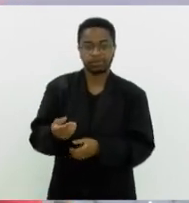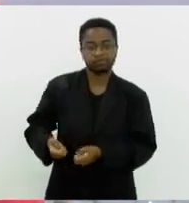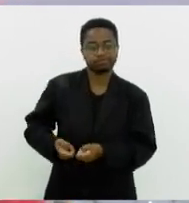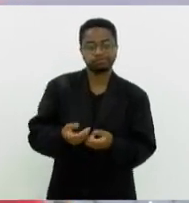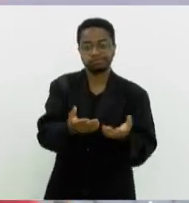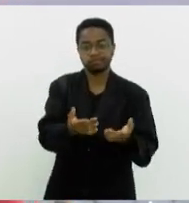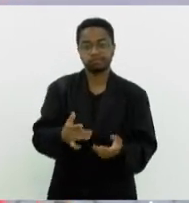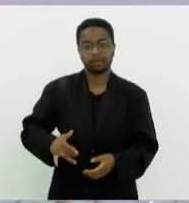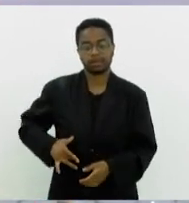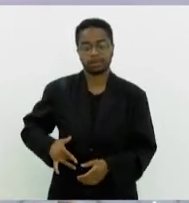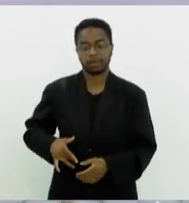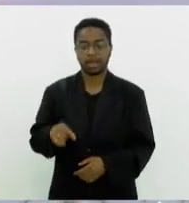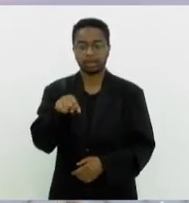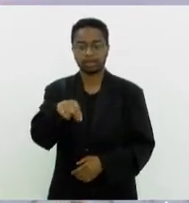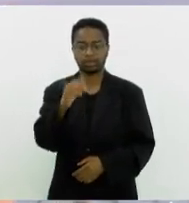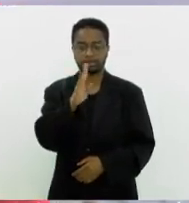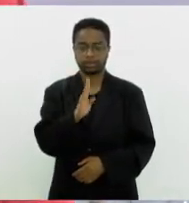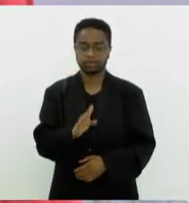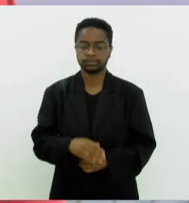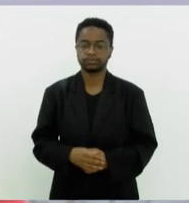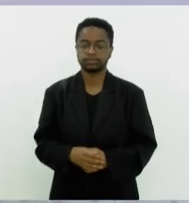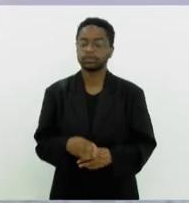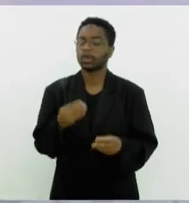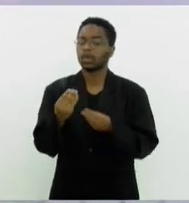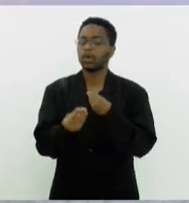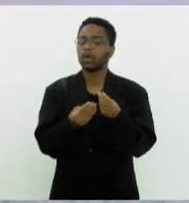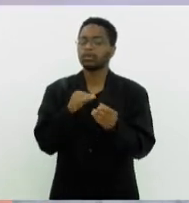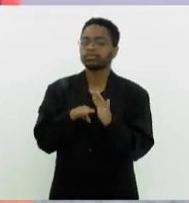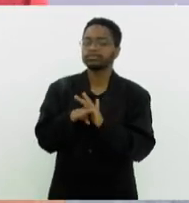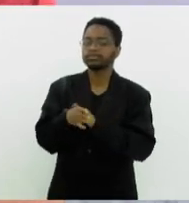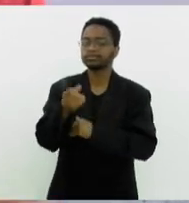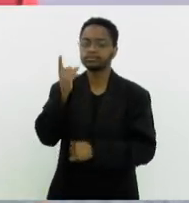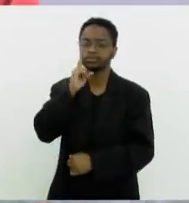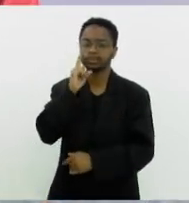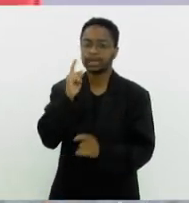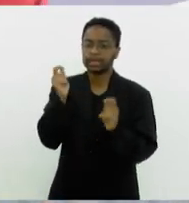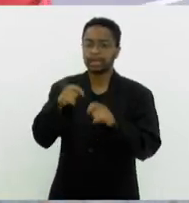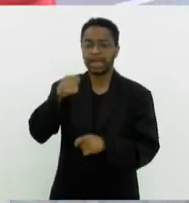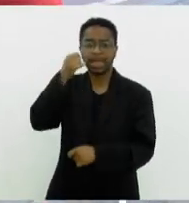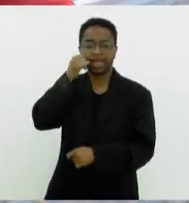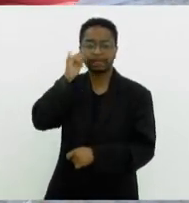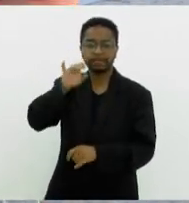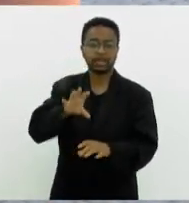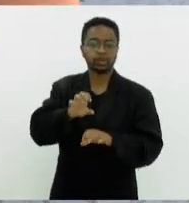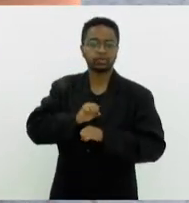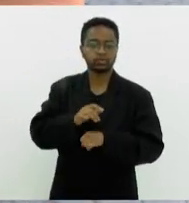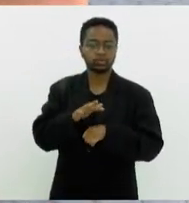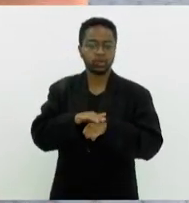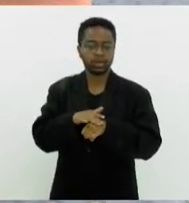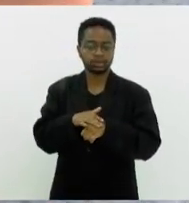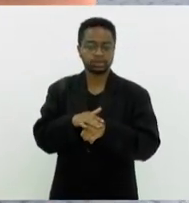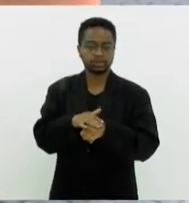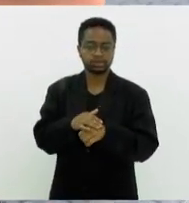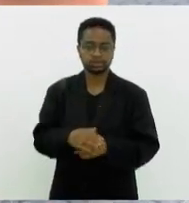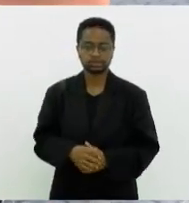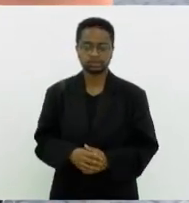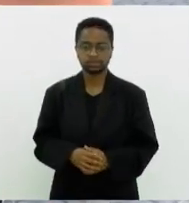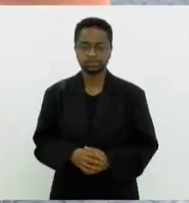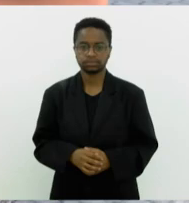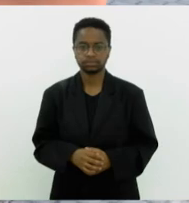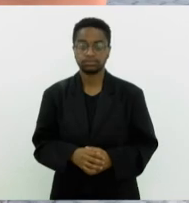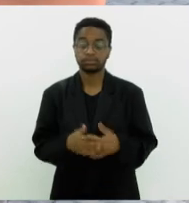país. Doutor, quais são os hábitos do dia a dia para a pessoa prevenir uma doença crônica renal? Olha só, a